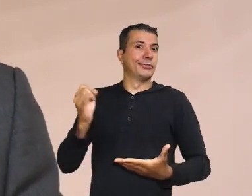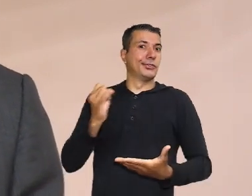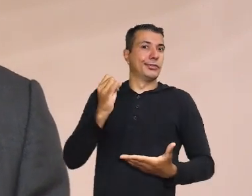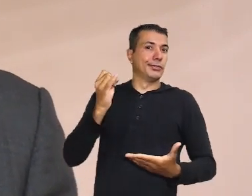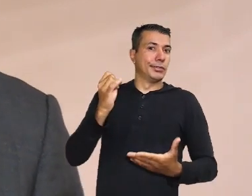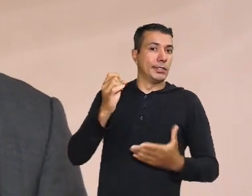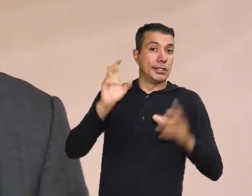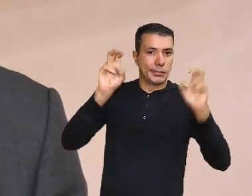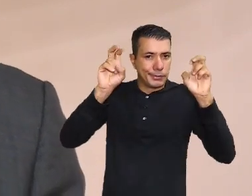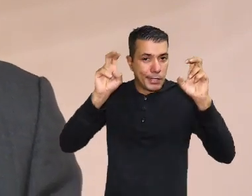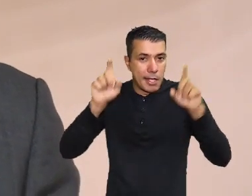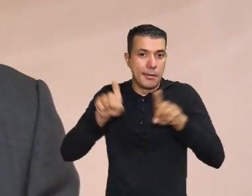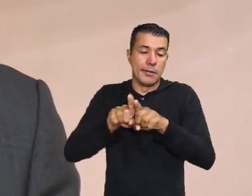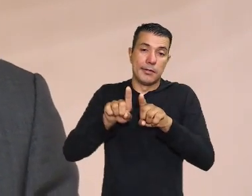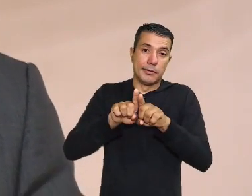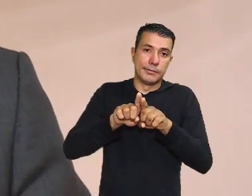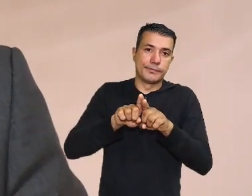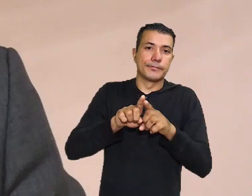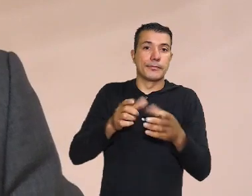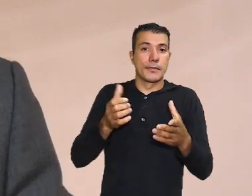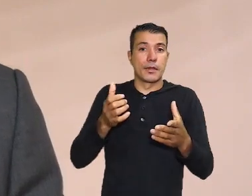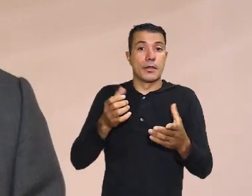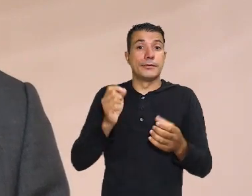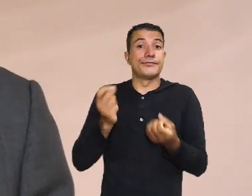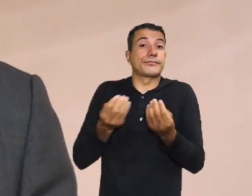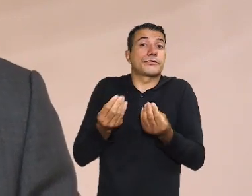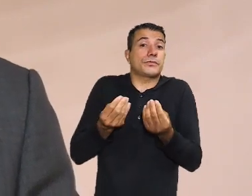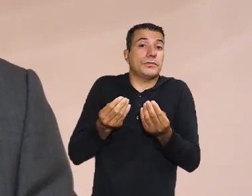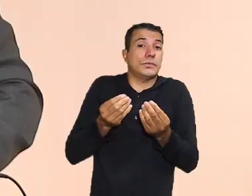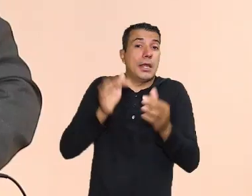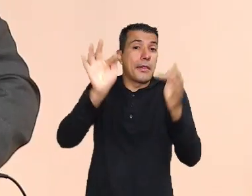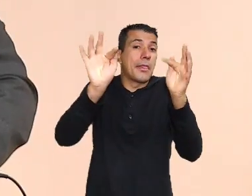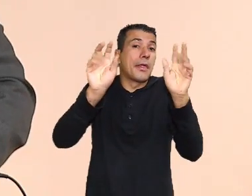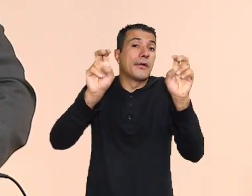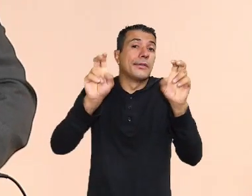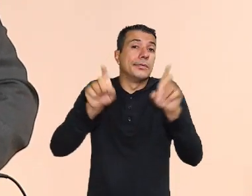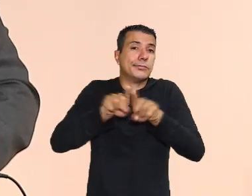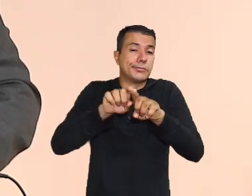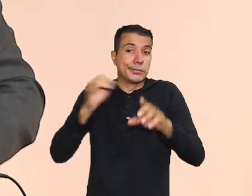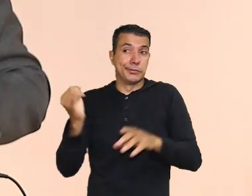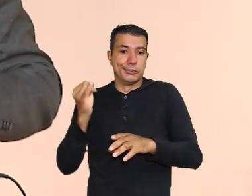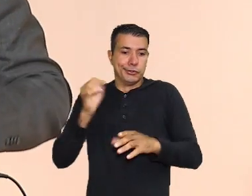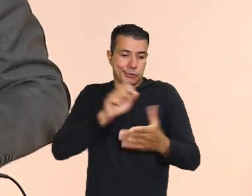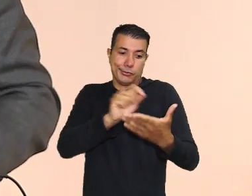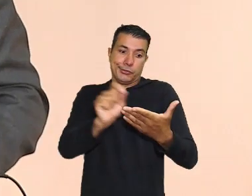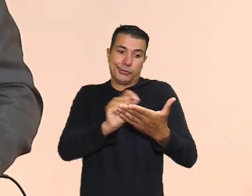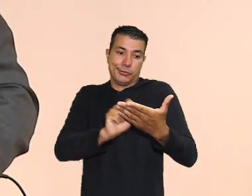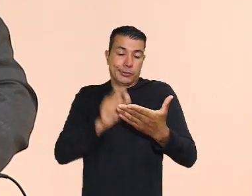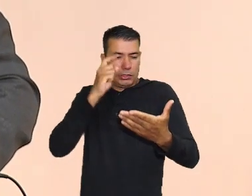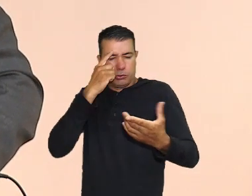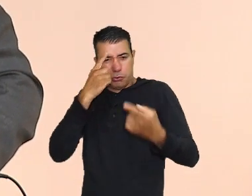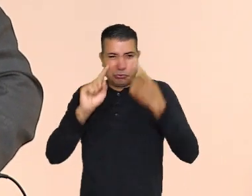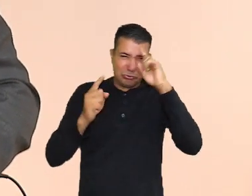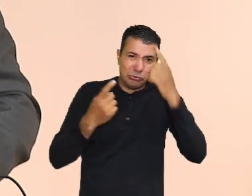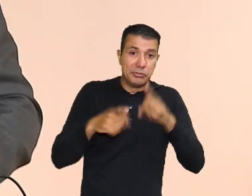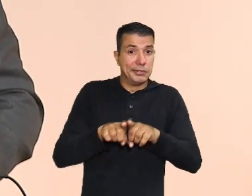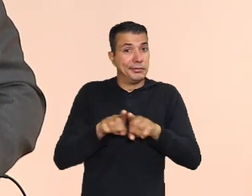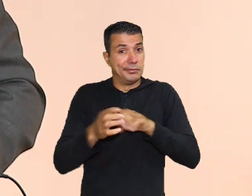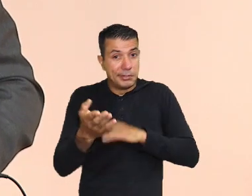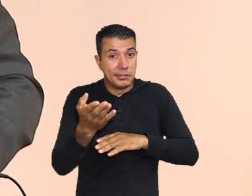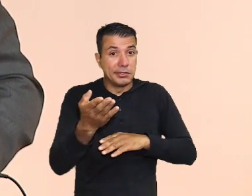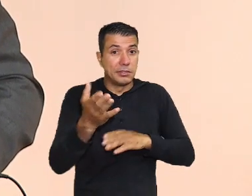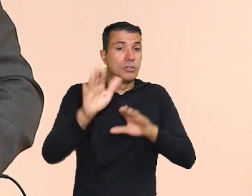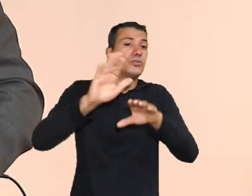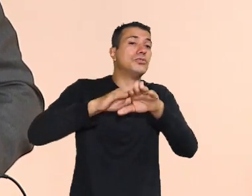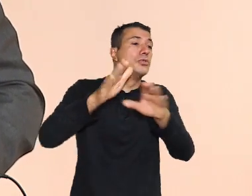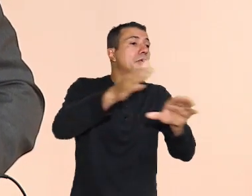importantes ou as observações importantes referentes ao tema. Então, já se ajeitou? Então, eu vou convidar agora, chamar os